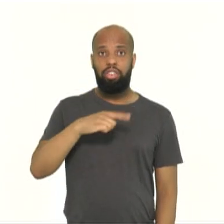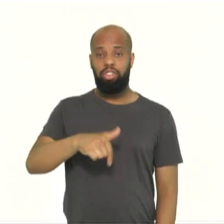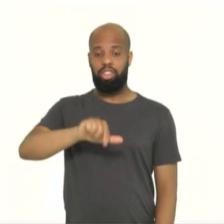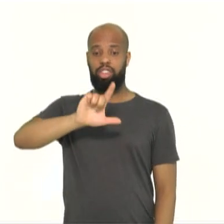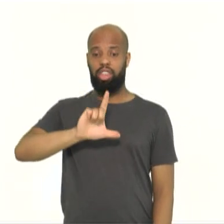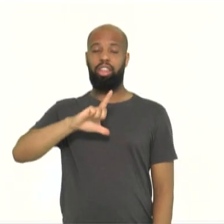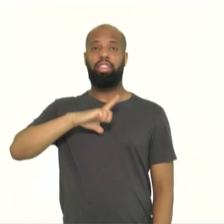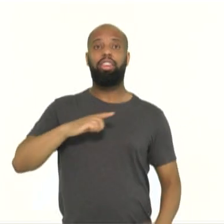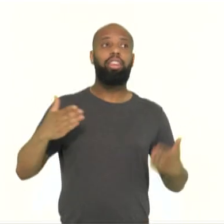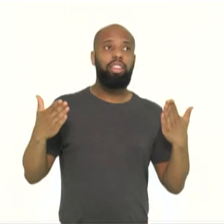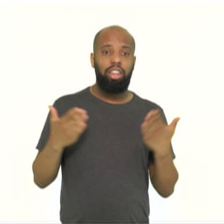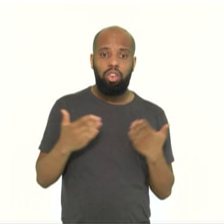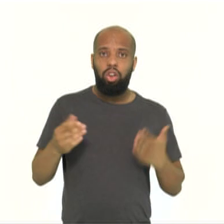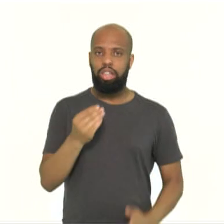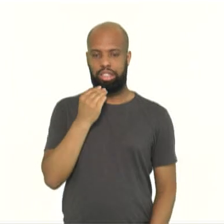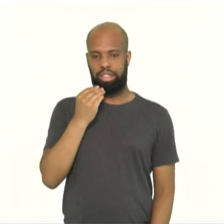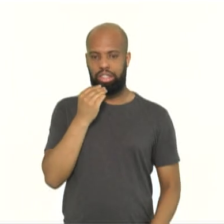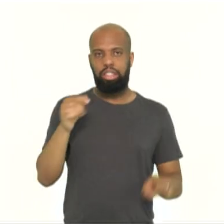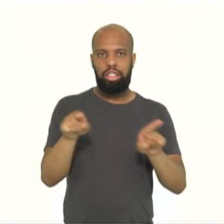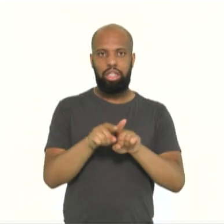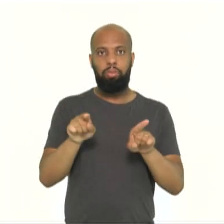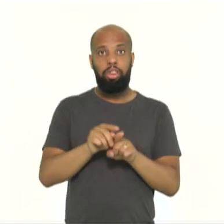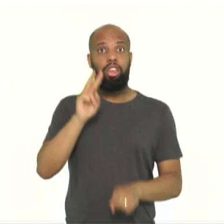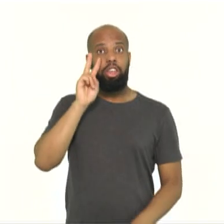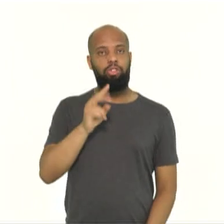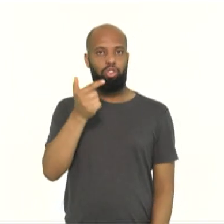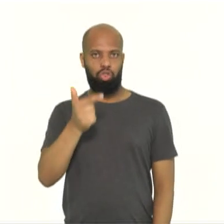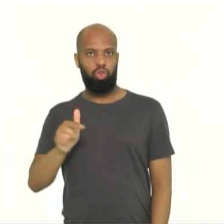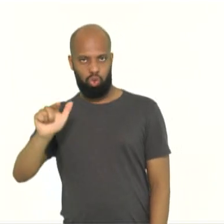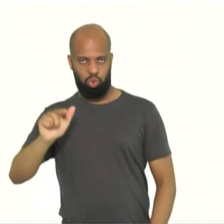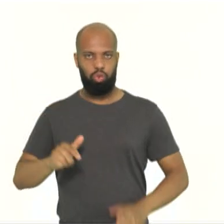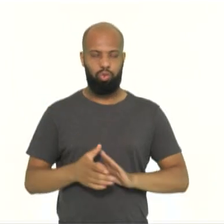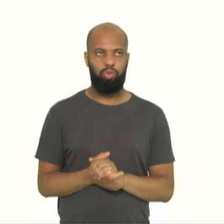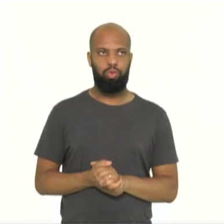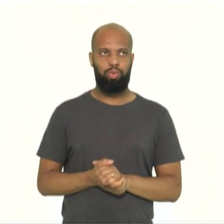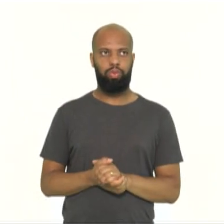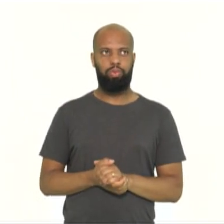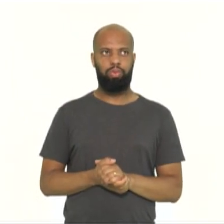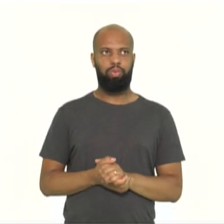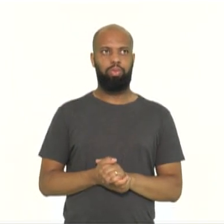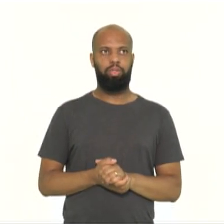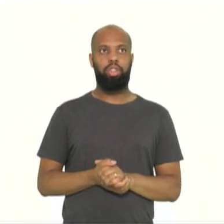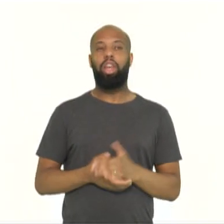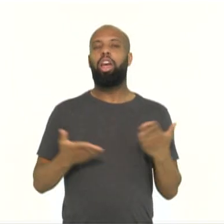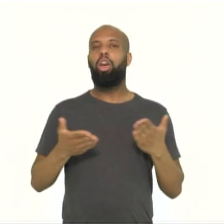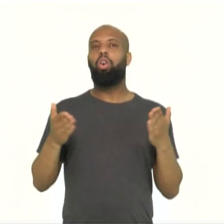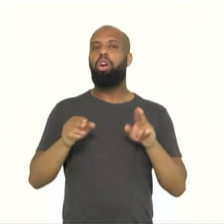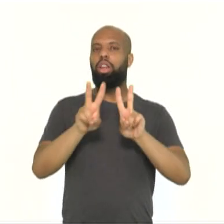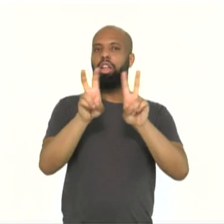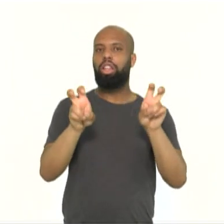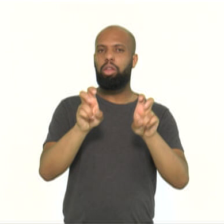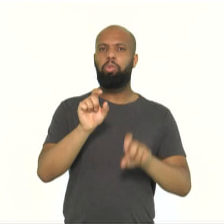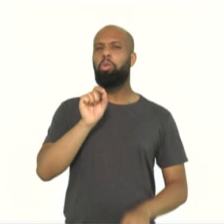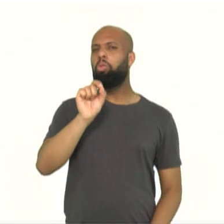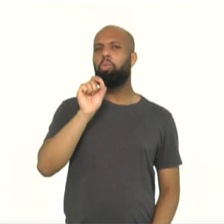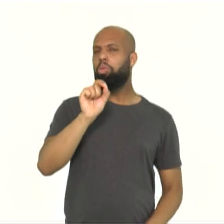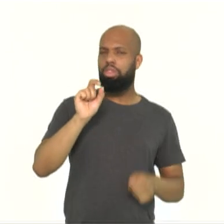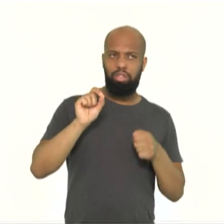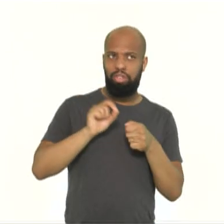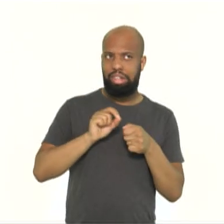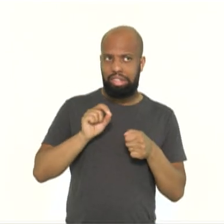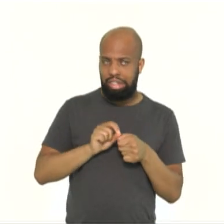tendo oportunidade de rever. Bien, que estáis haciendo? É o título dessa aula. Os nossos